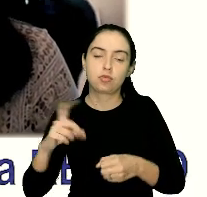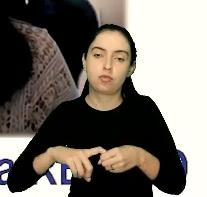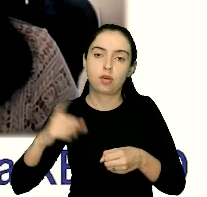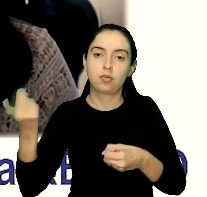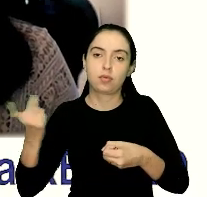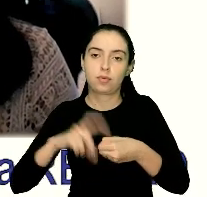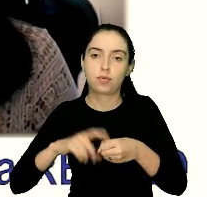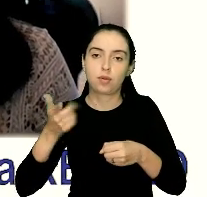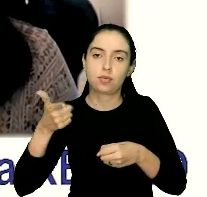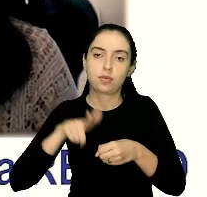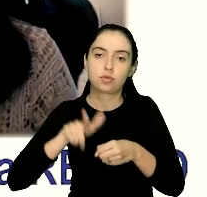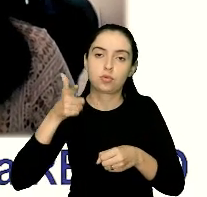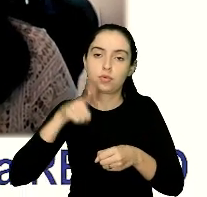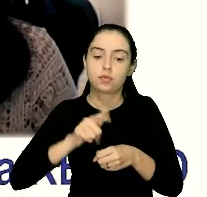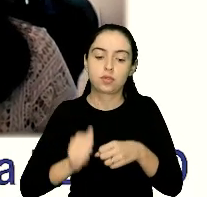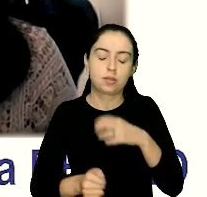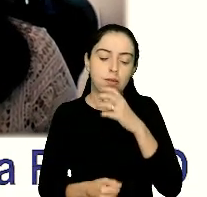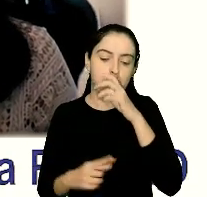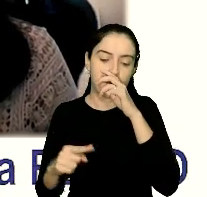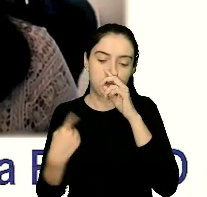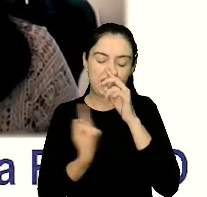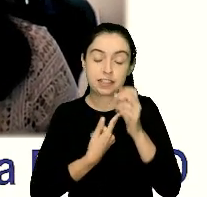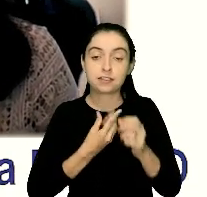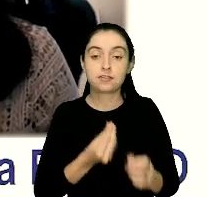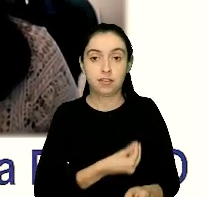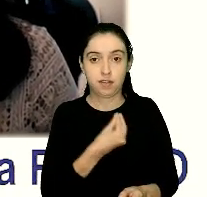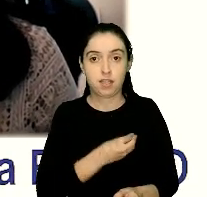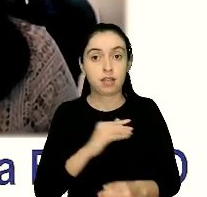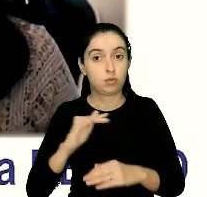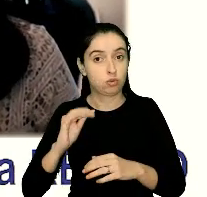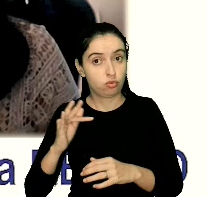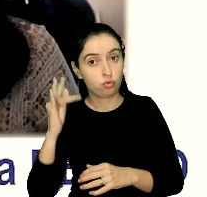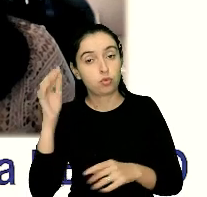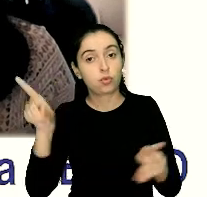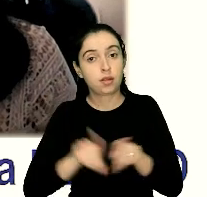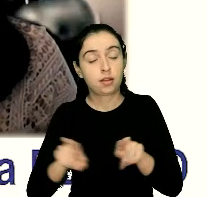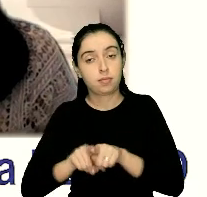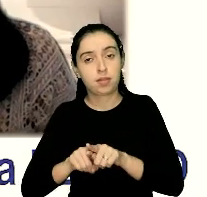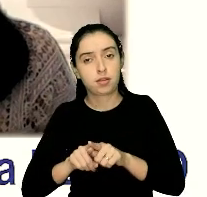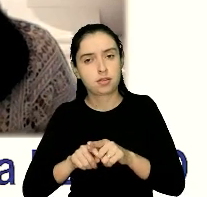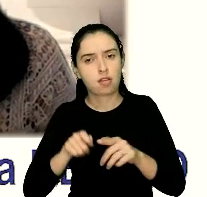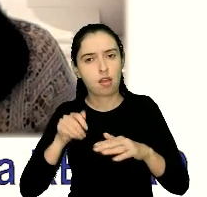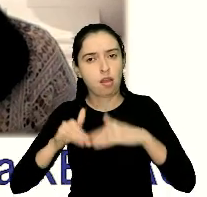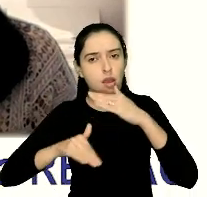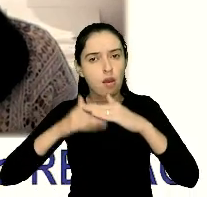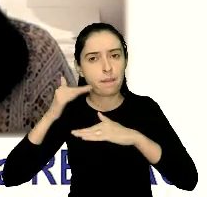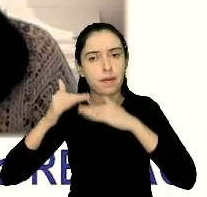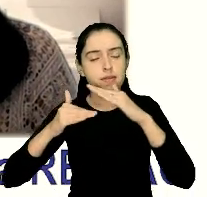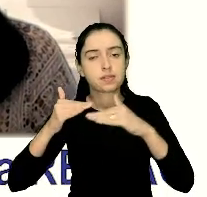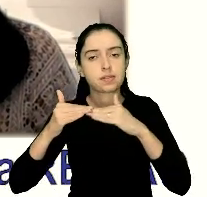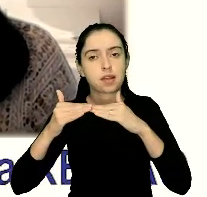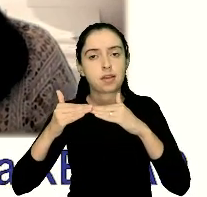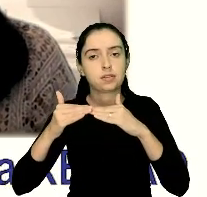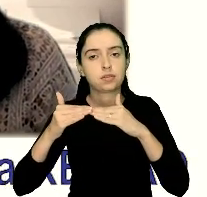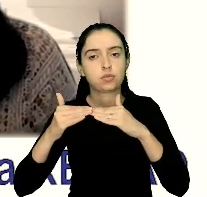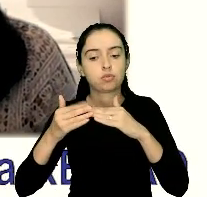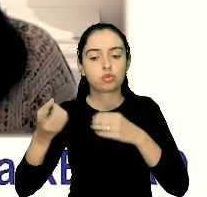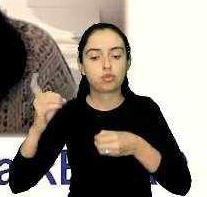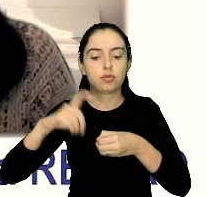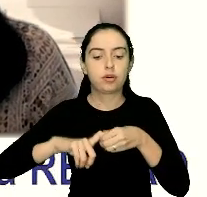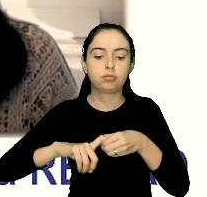ainda viveremos, não é? Nós estamos em franco processo de retomada